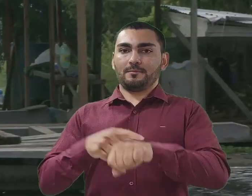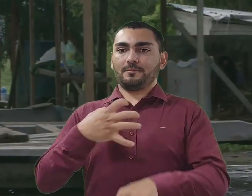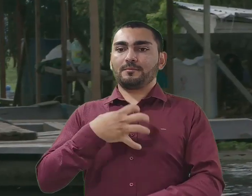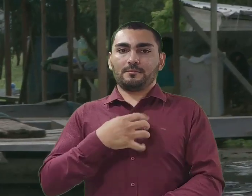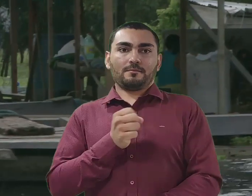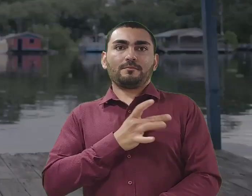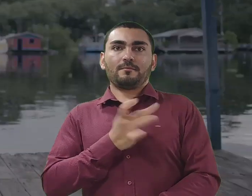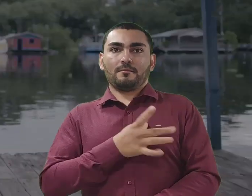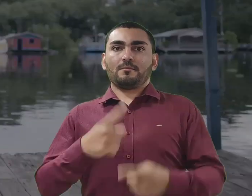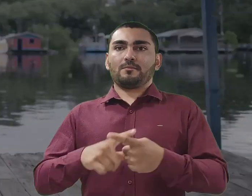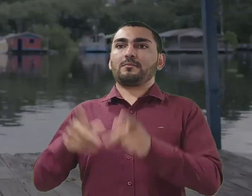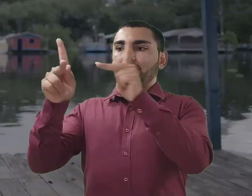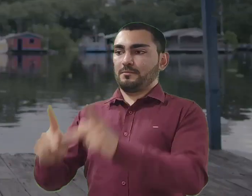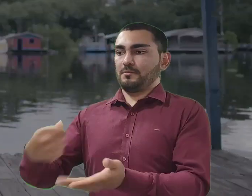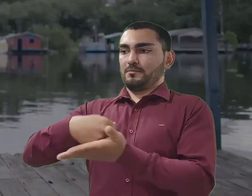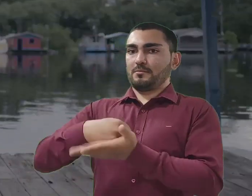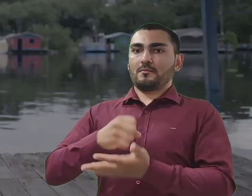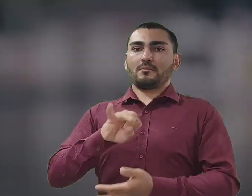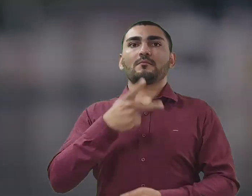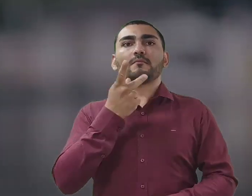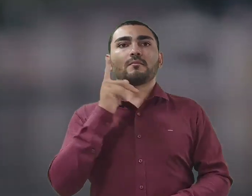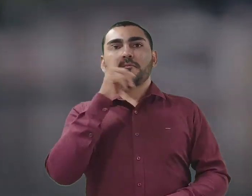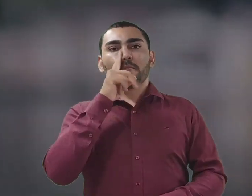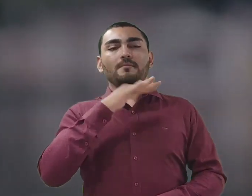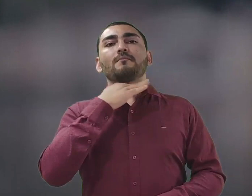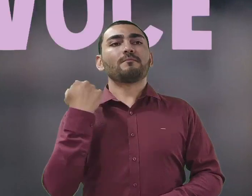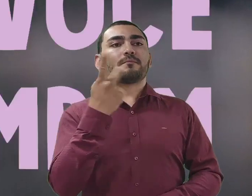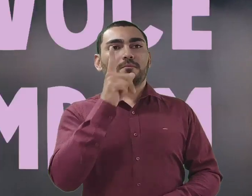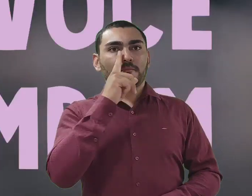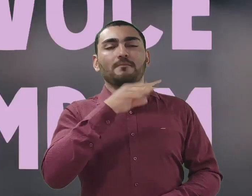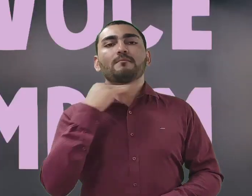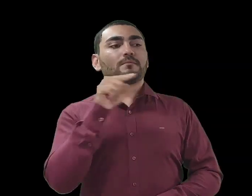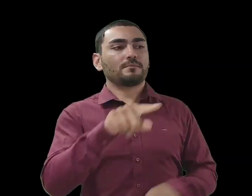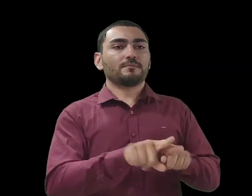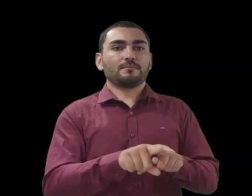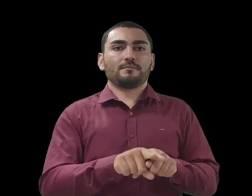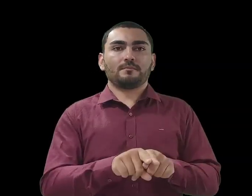primeiro momento eu ficava com medo porque ele me ameaçava. Se você contar pra sua mãe, eu mato sua mãe e mato você também.